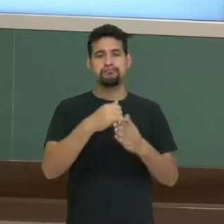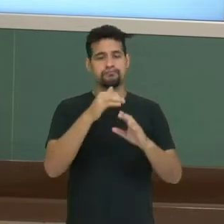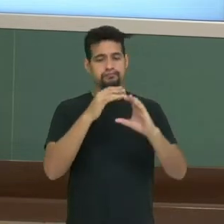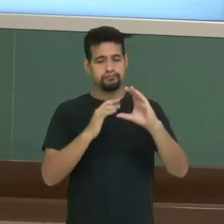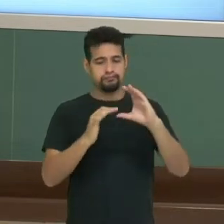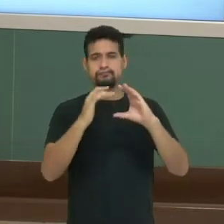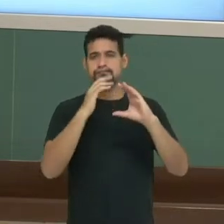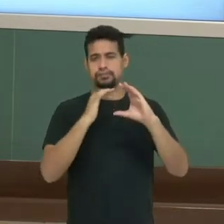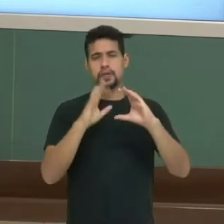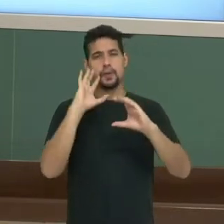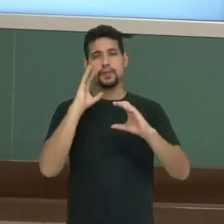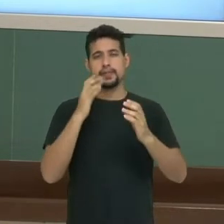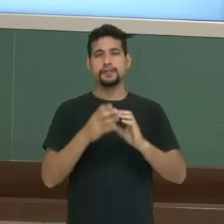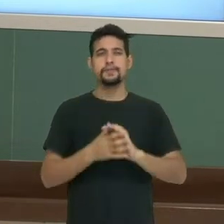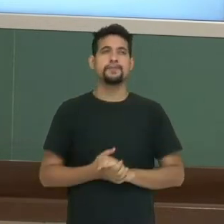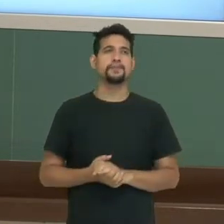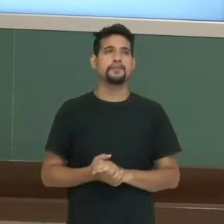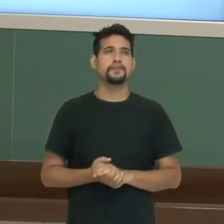substância.